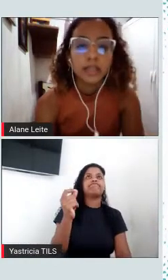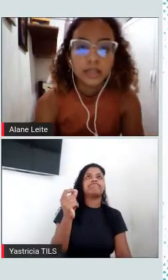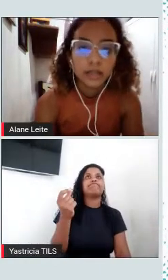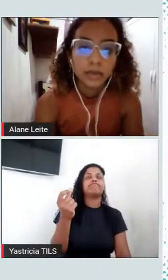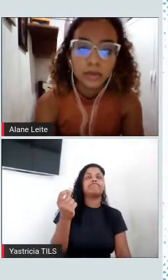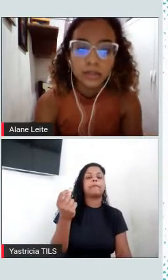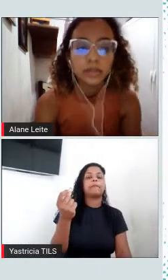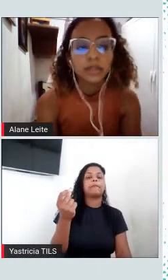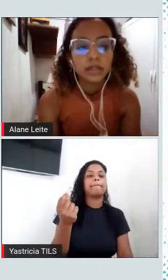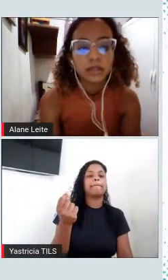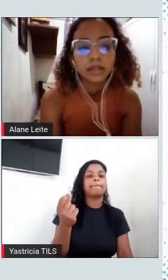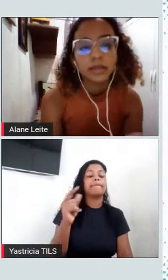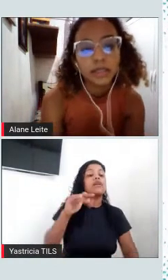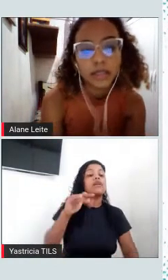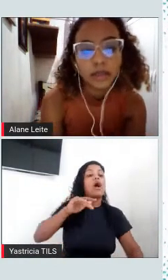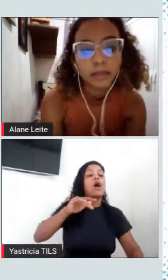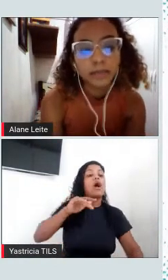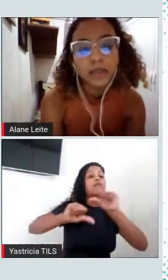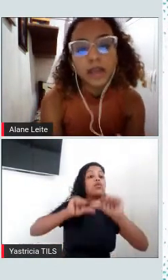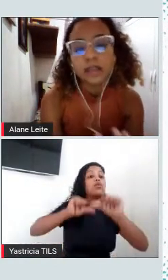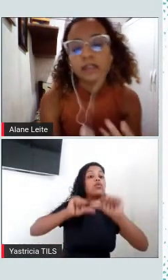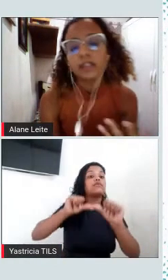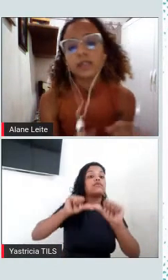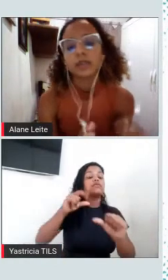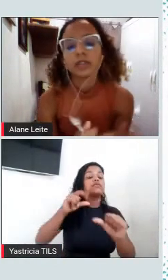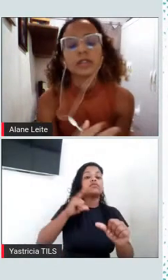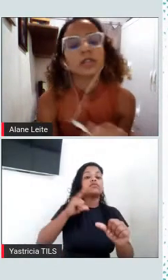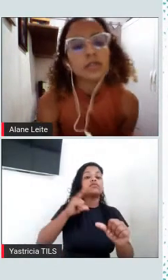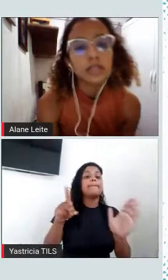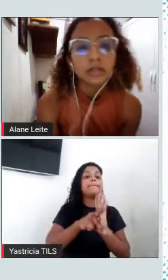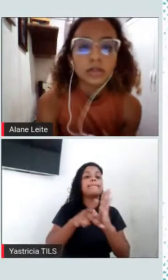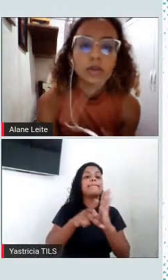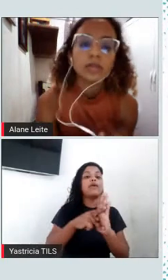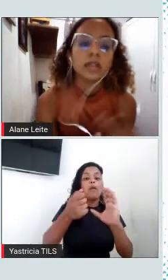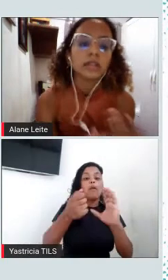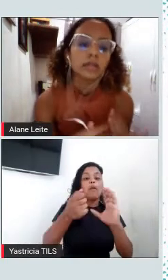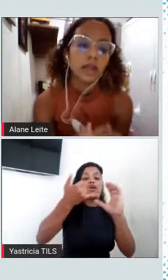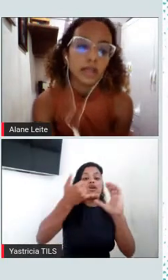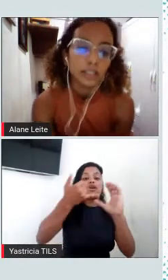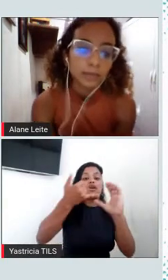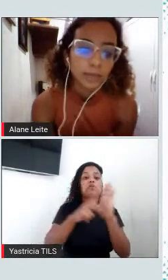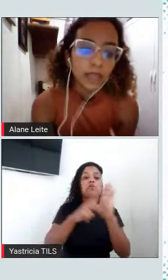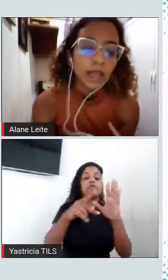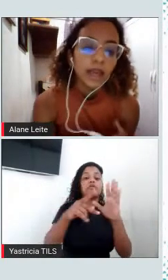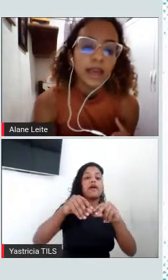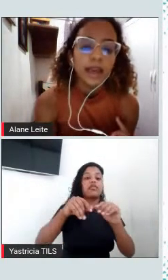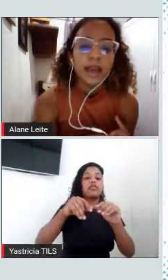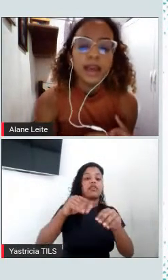a modificação da constituição da matéria, através de processos induzidos ou naturais.